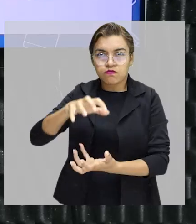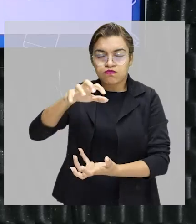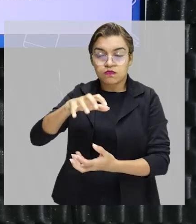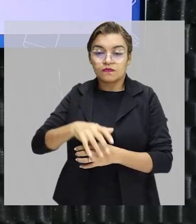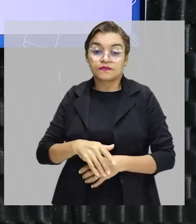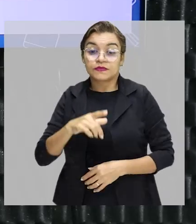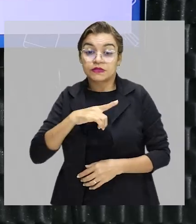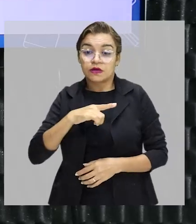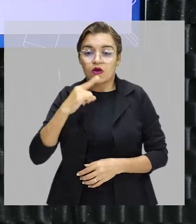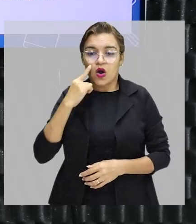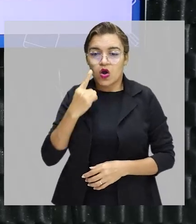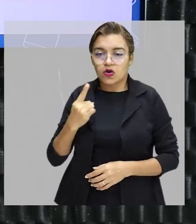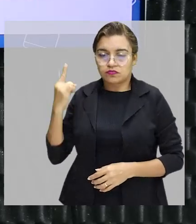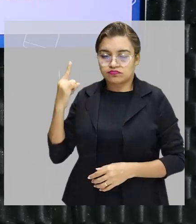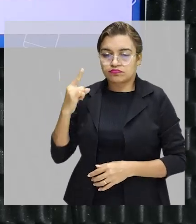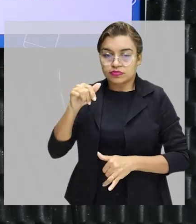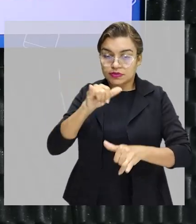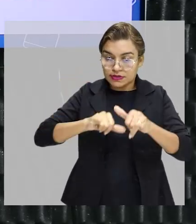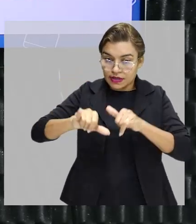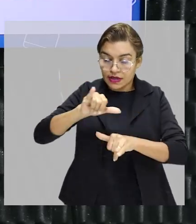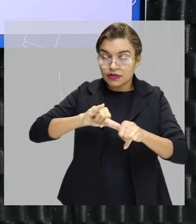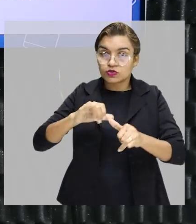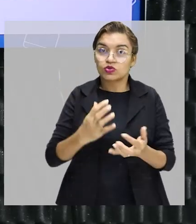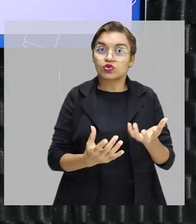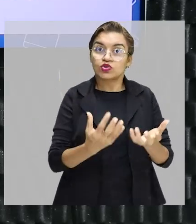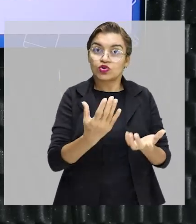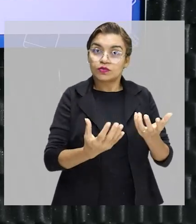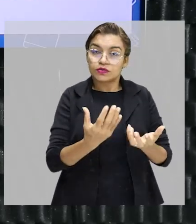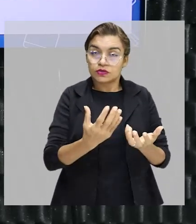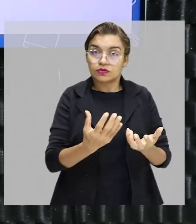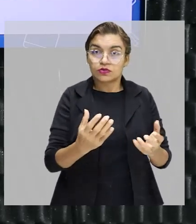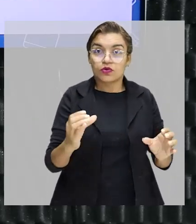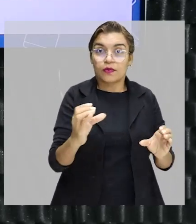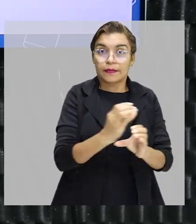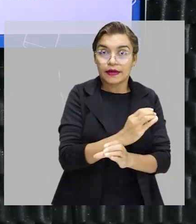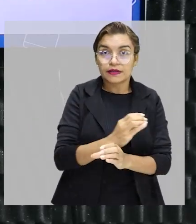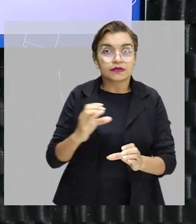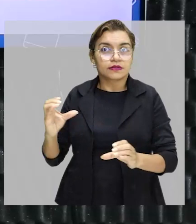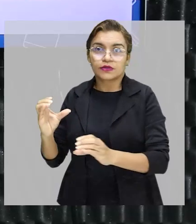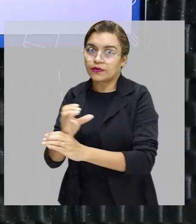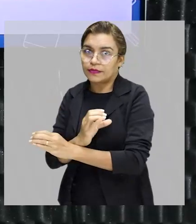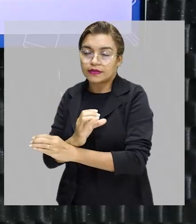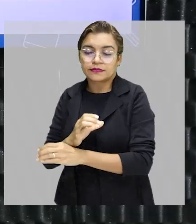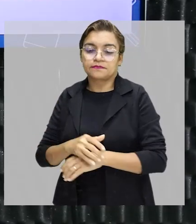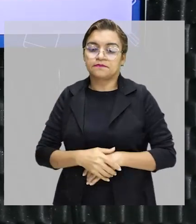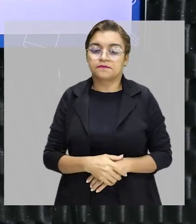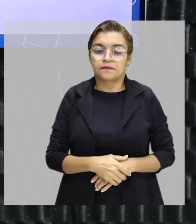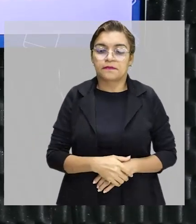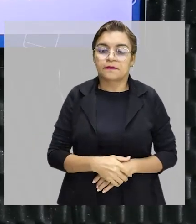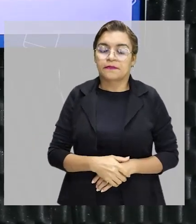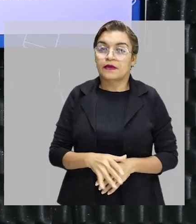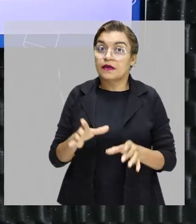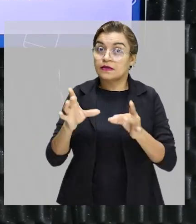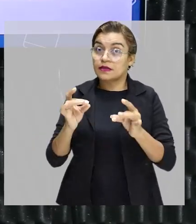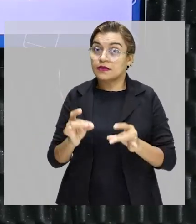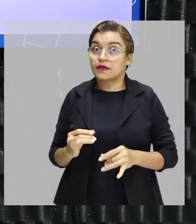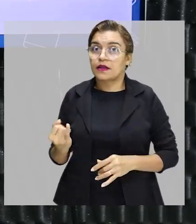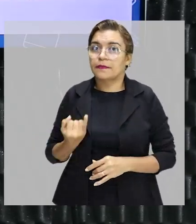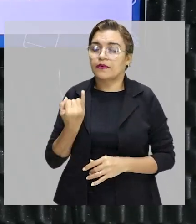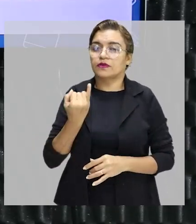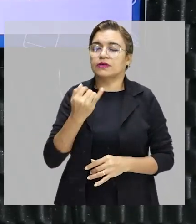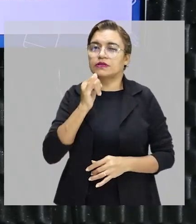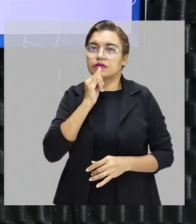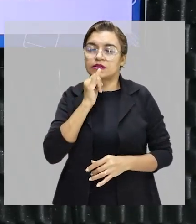tela, e as reações de combustão incompletas. Turminha, um detalhe importante é que